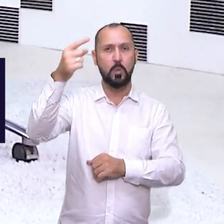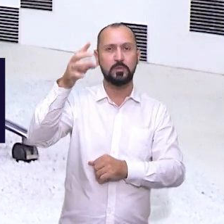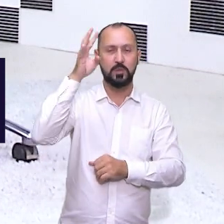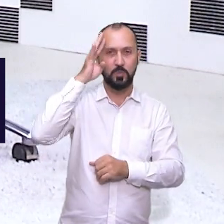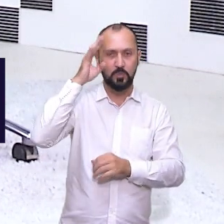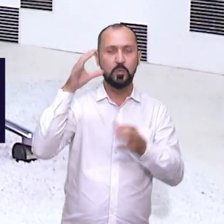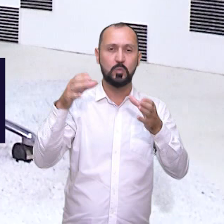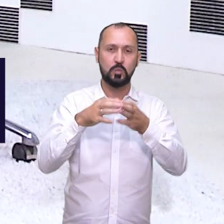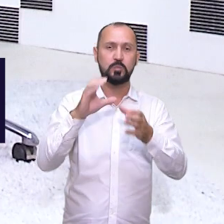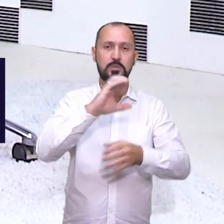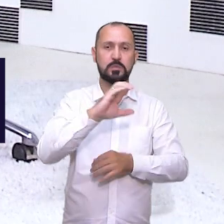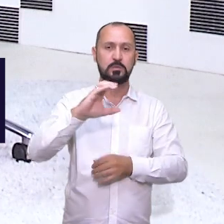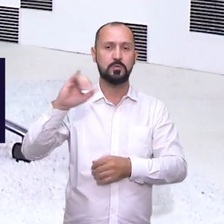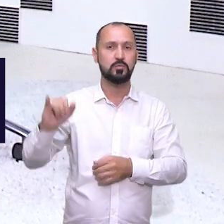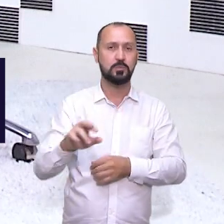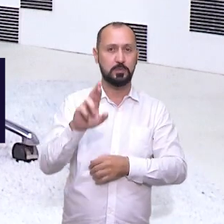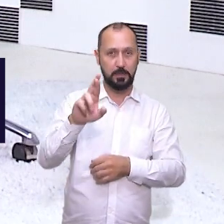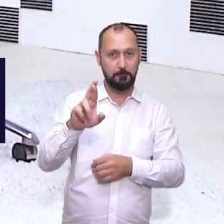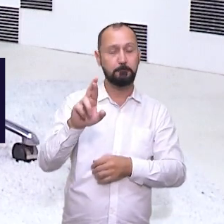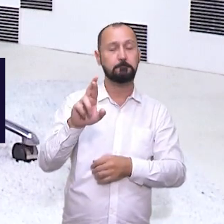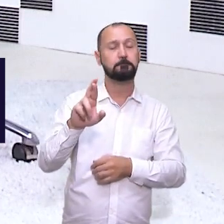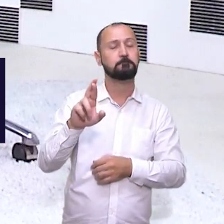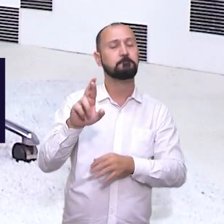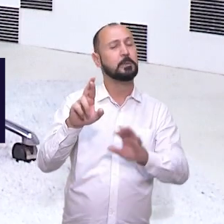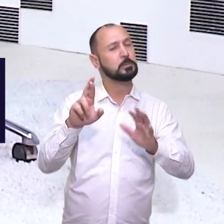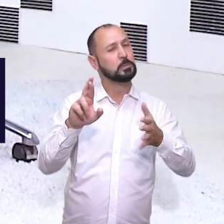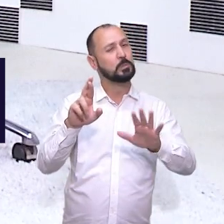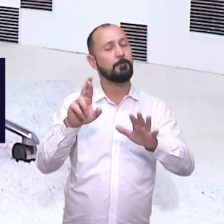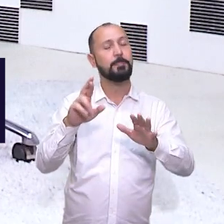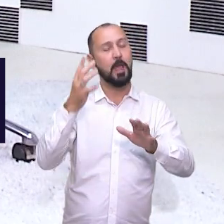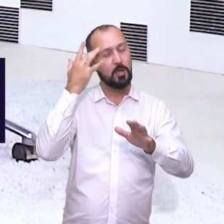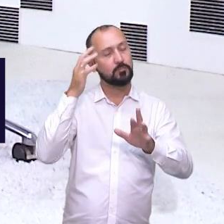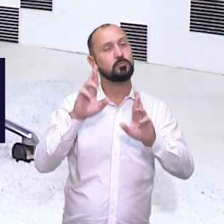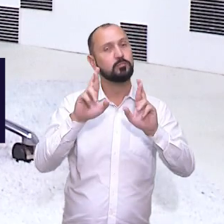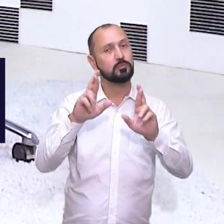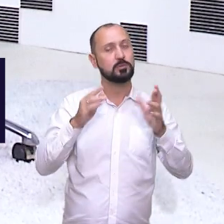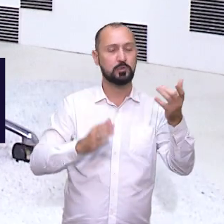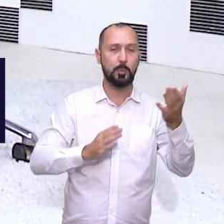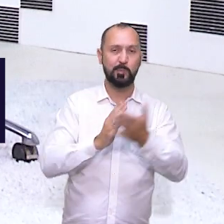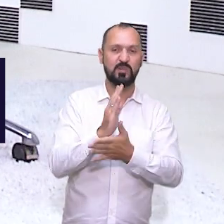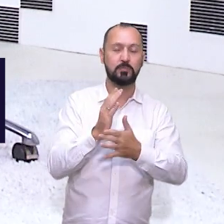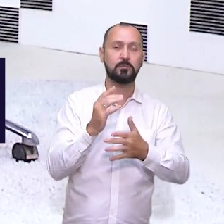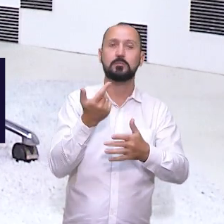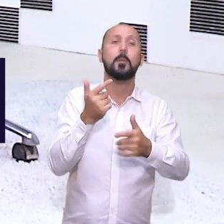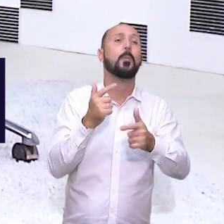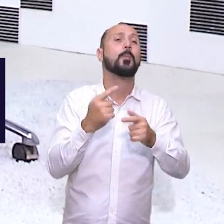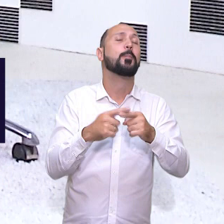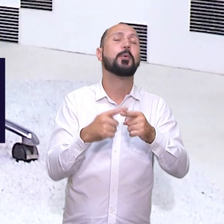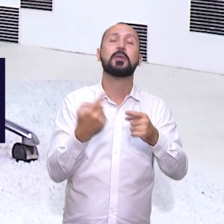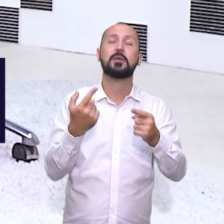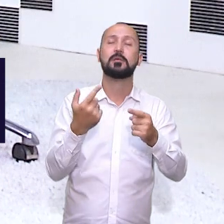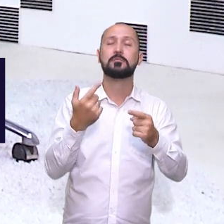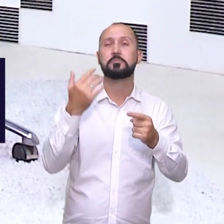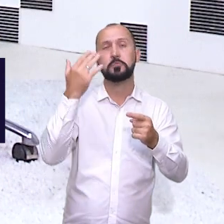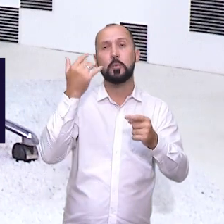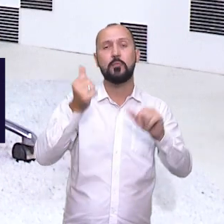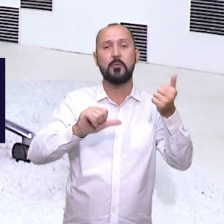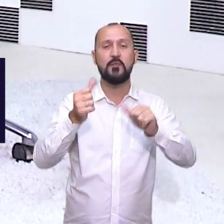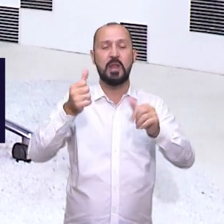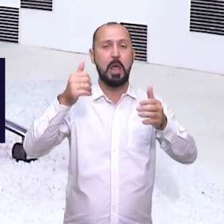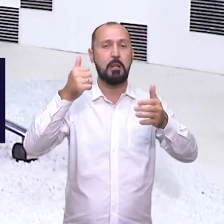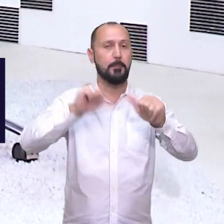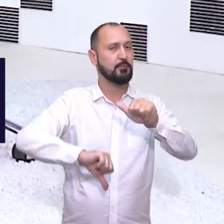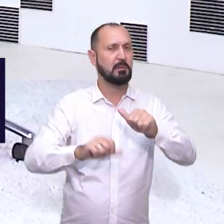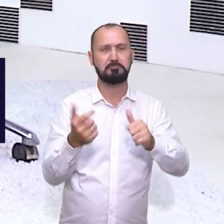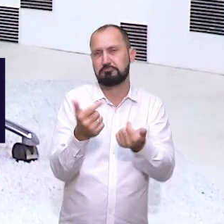sendo apreciado na próxima quarta-feira na Comissão de Constituição e Justiça. Espero que seja aprovado, obviamente, não tem por que não